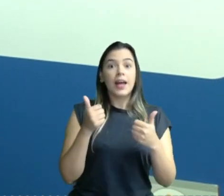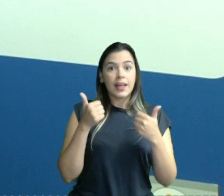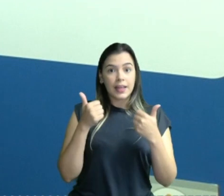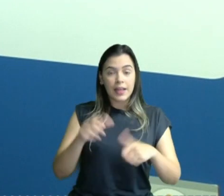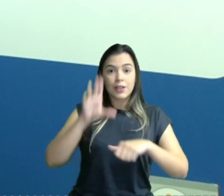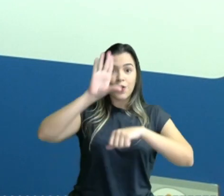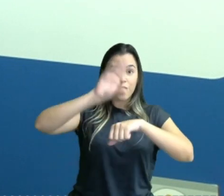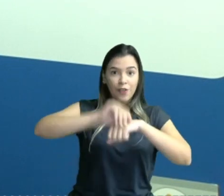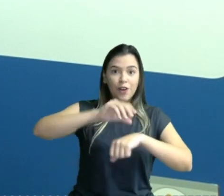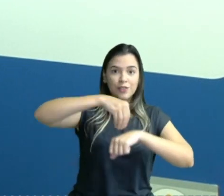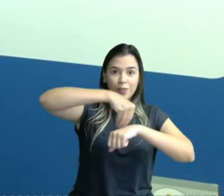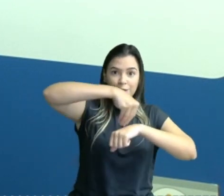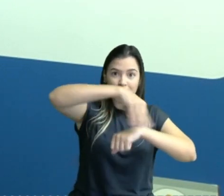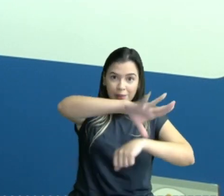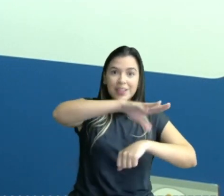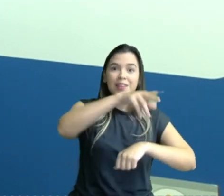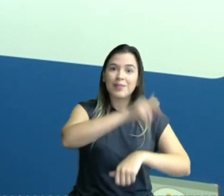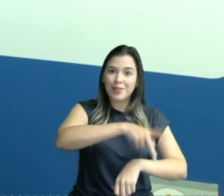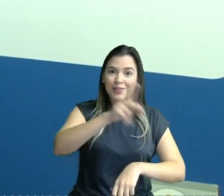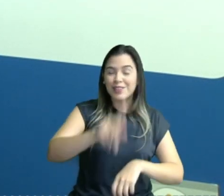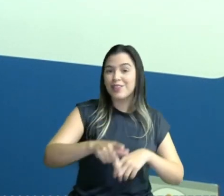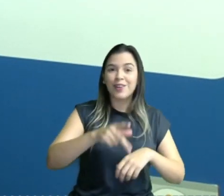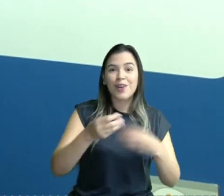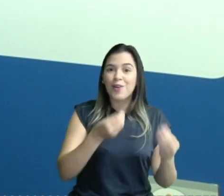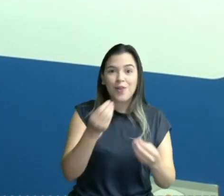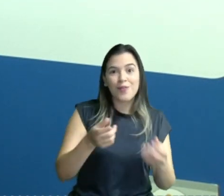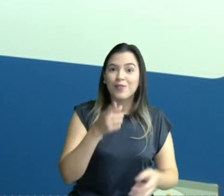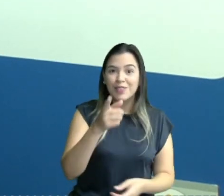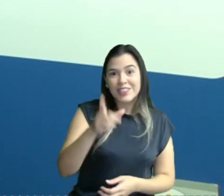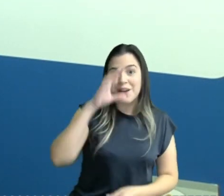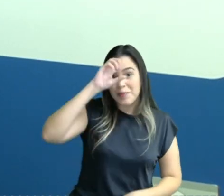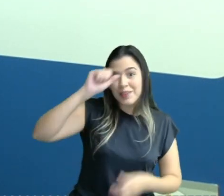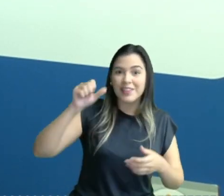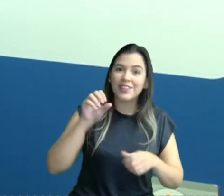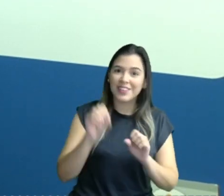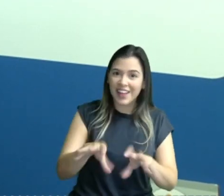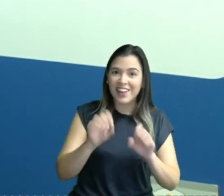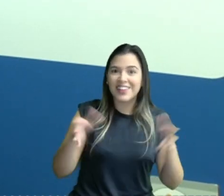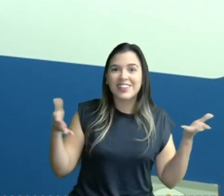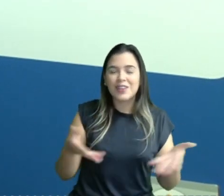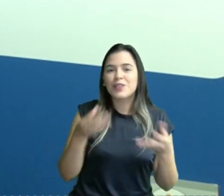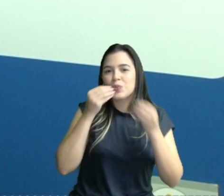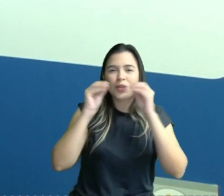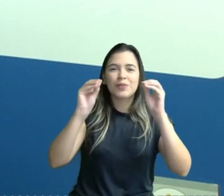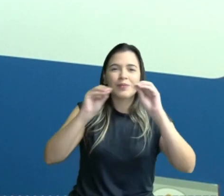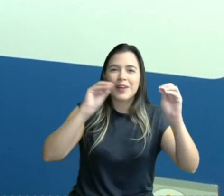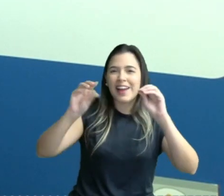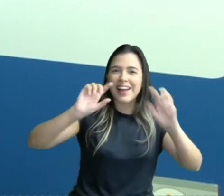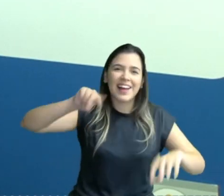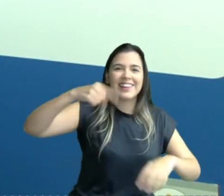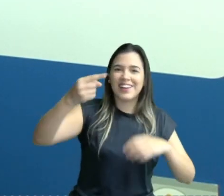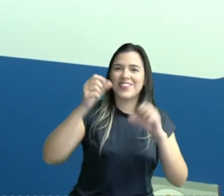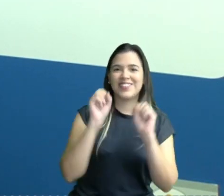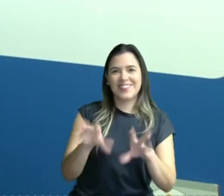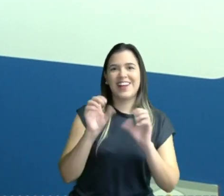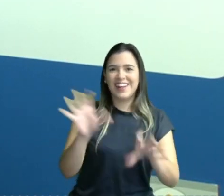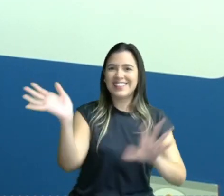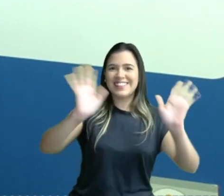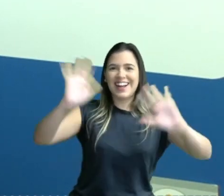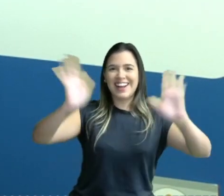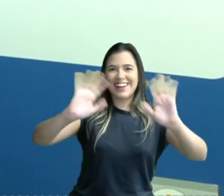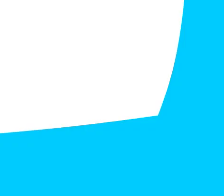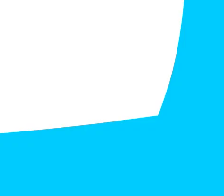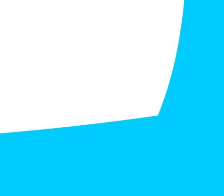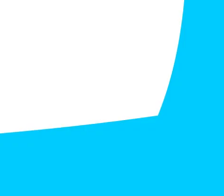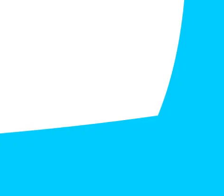tira uma foto e envia para sua professora para mostrar a ela o quanto você aprendeu na aula de hoje um beijo para vocês até a nossa próxima aula